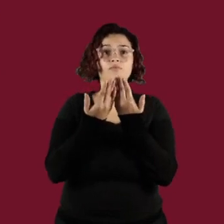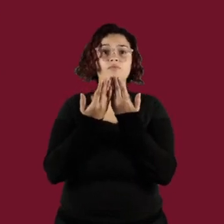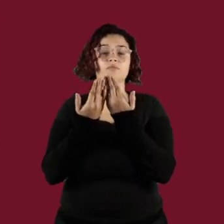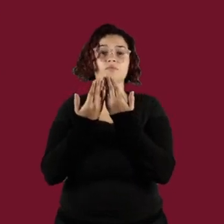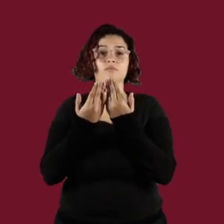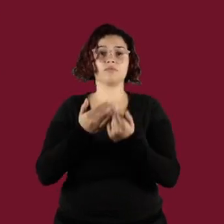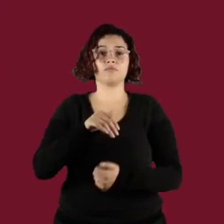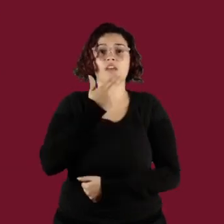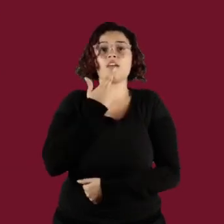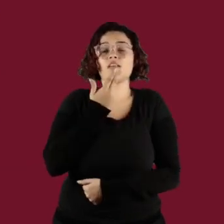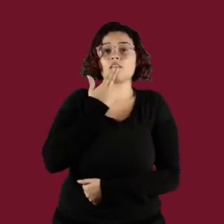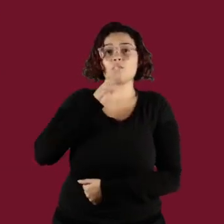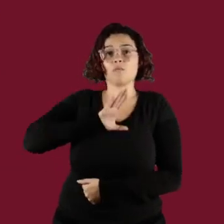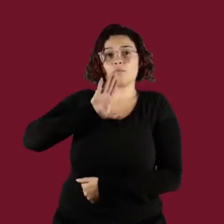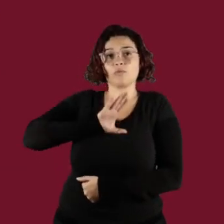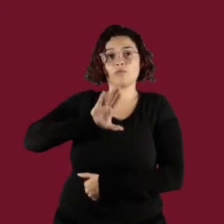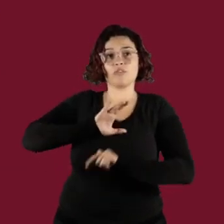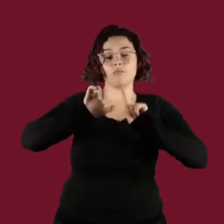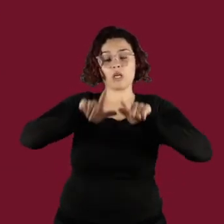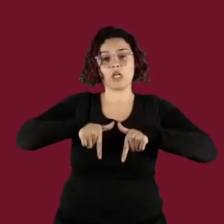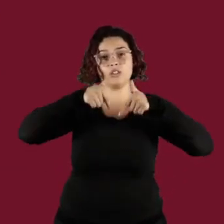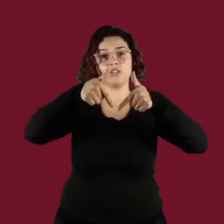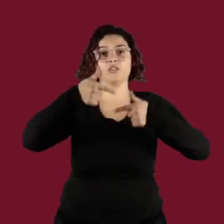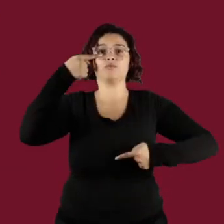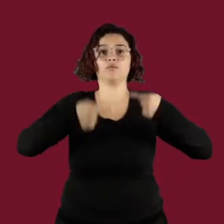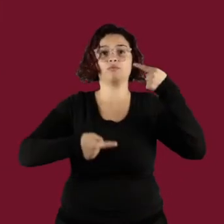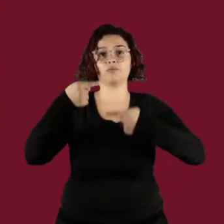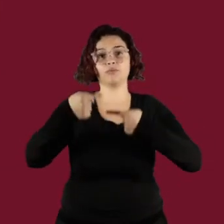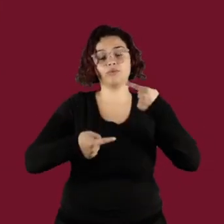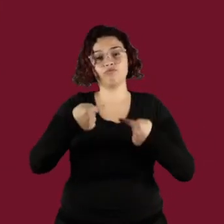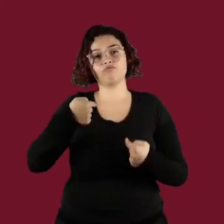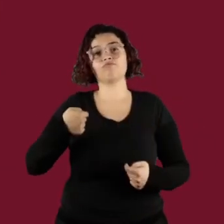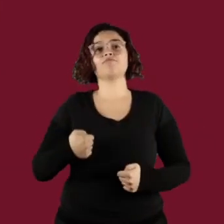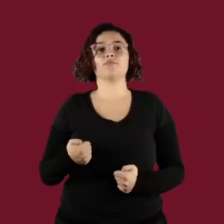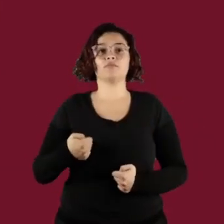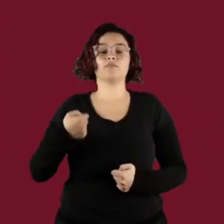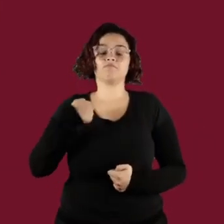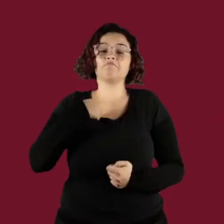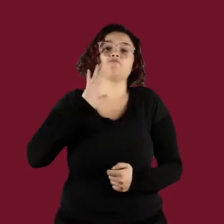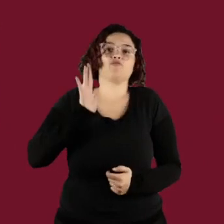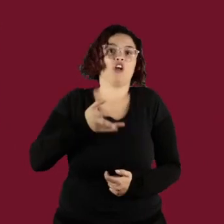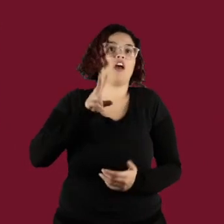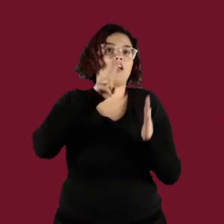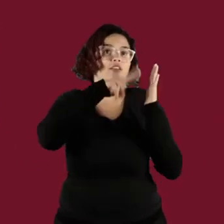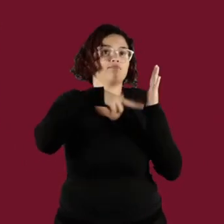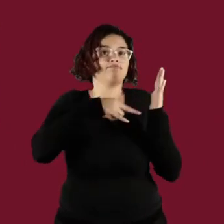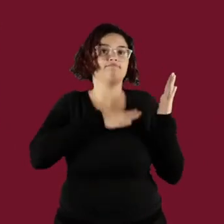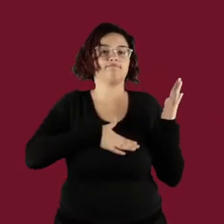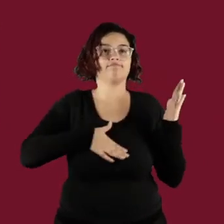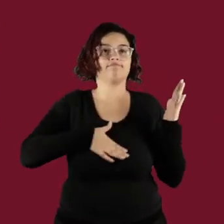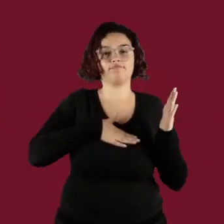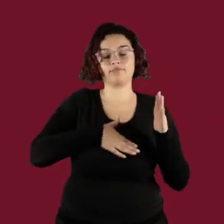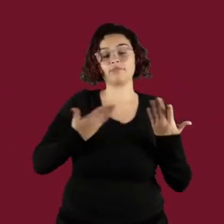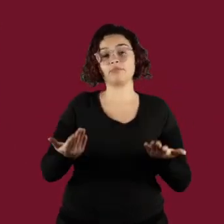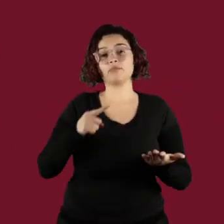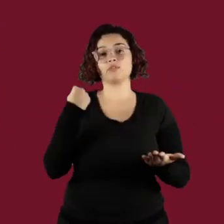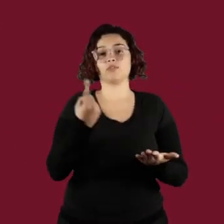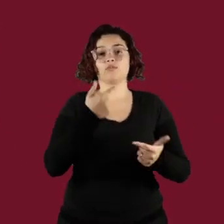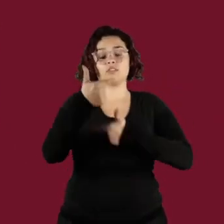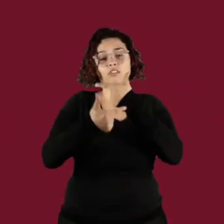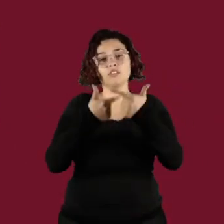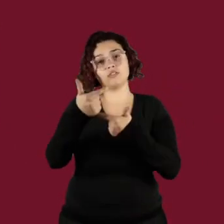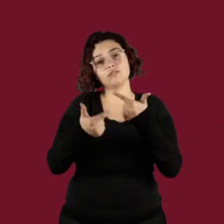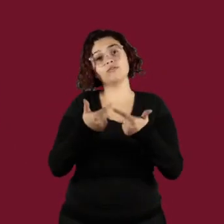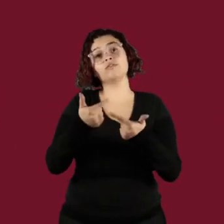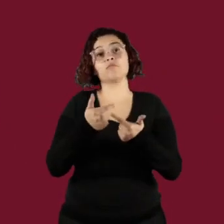ler. E também recebemos hoje o jornalista Eleutério Guevane, que trabalha com Mônica Grayley na ONU News